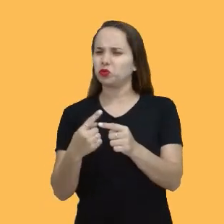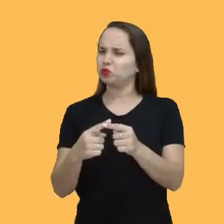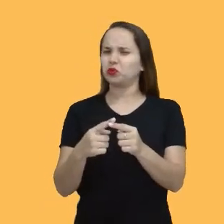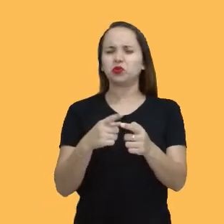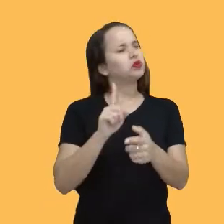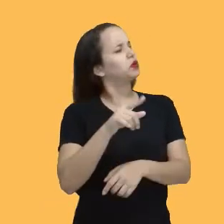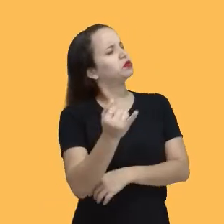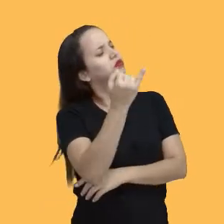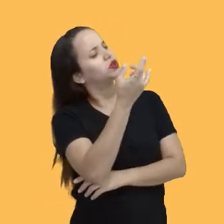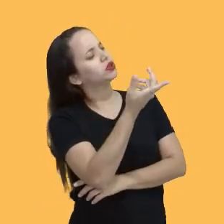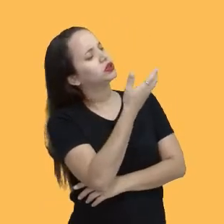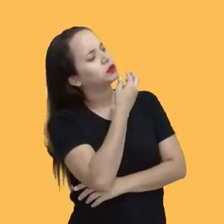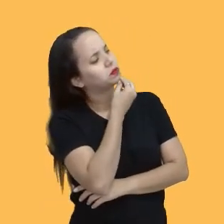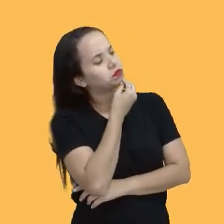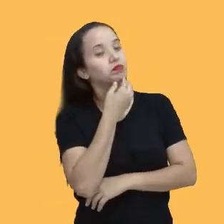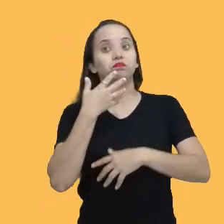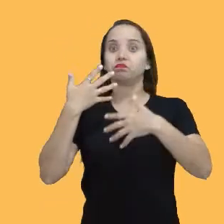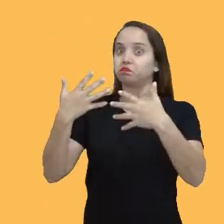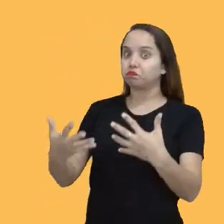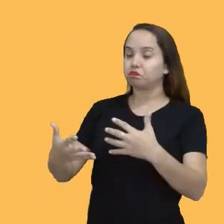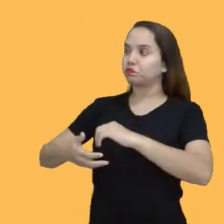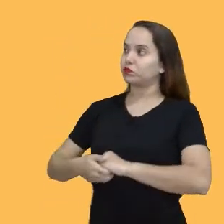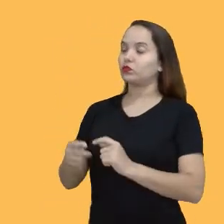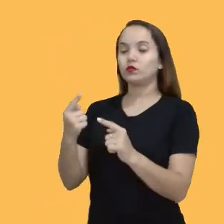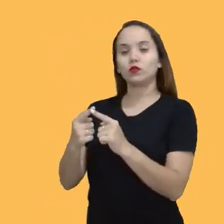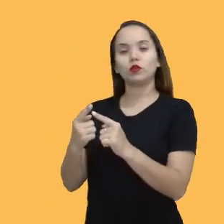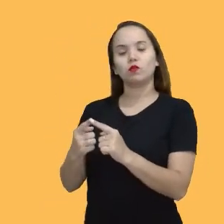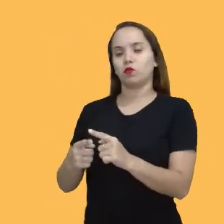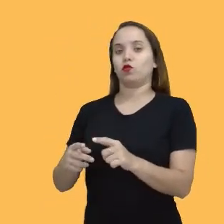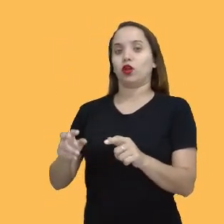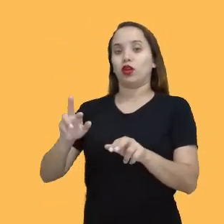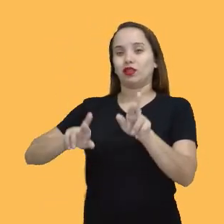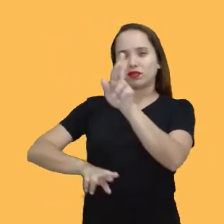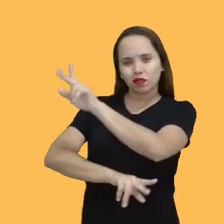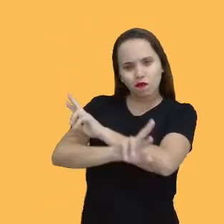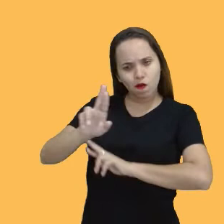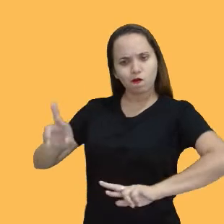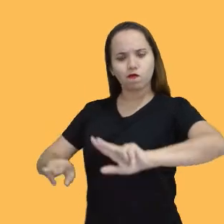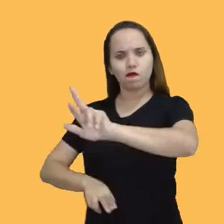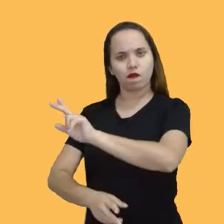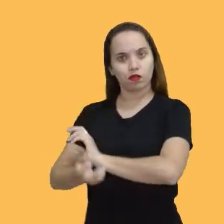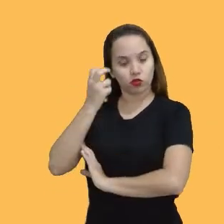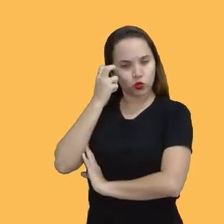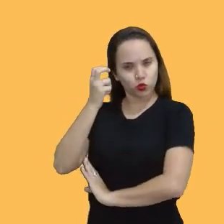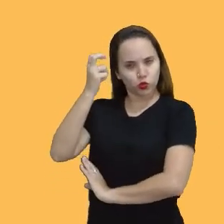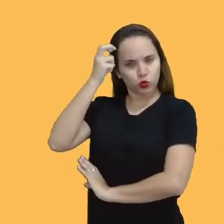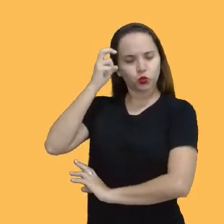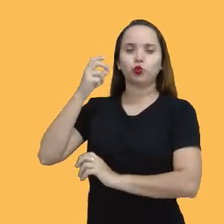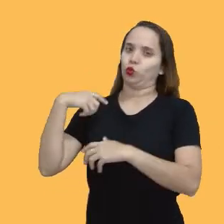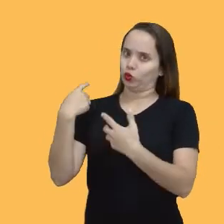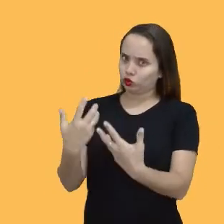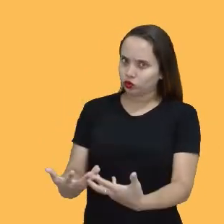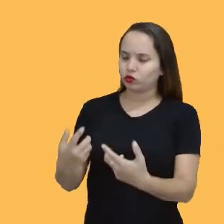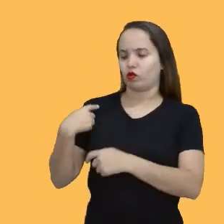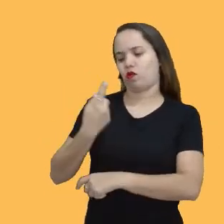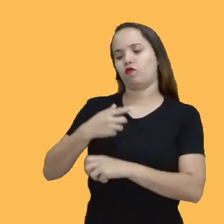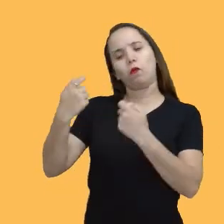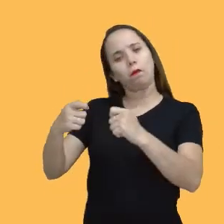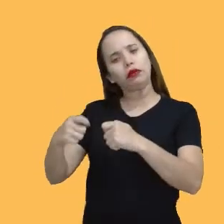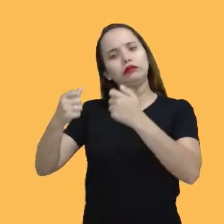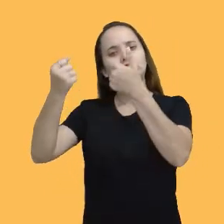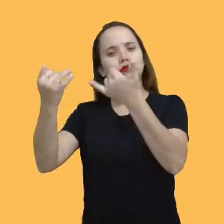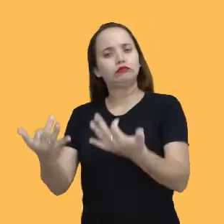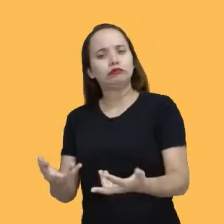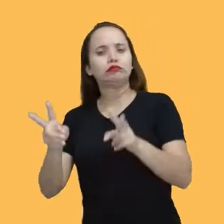importante, Armando? Me diz aí. Bom, porque em diferentes culturas, a gente vai começar a falar um pouco mais sobre isso, né? Sobre diferentes